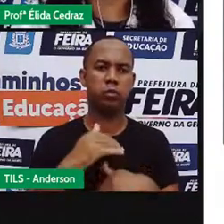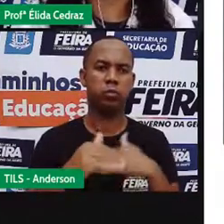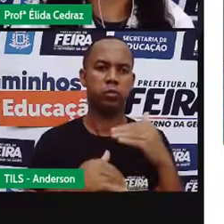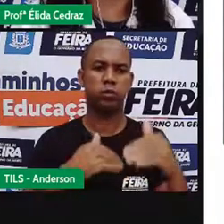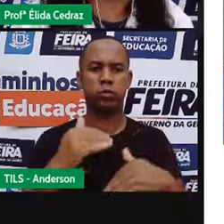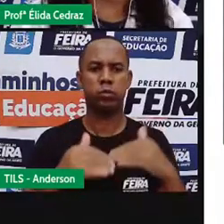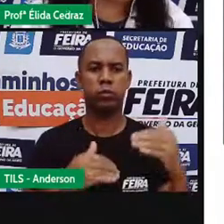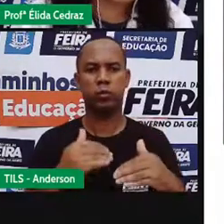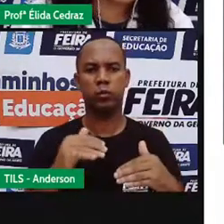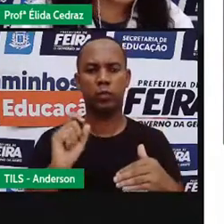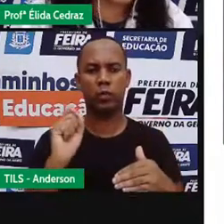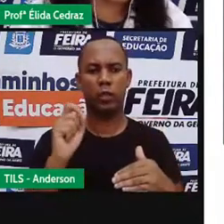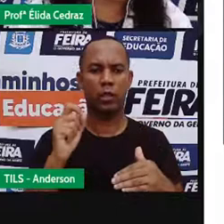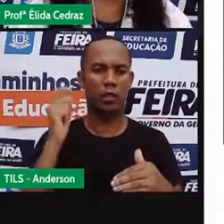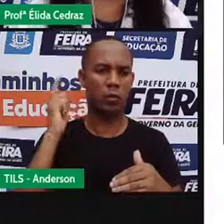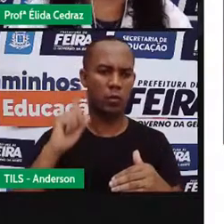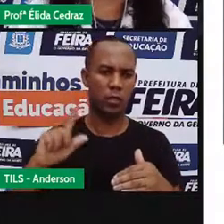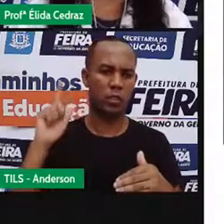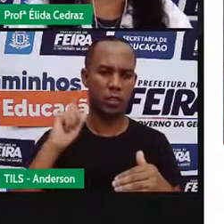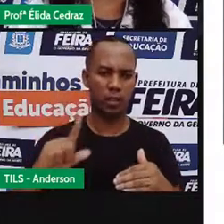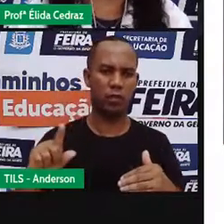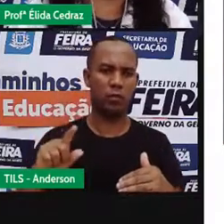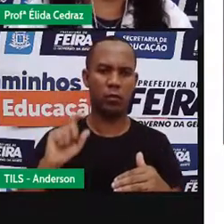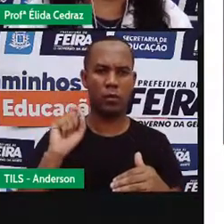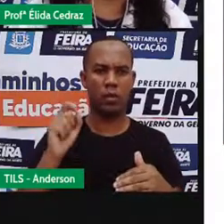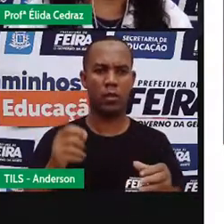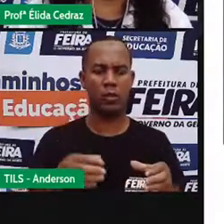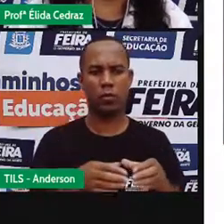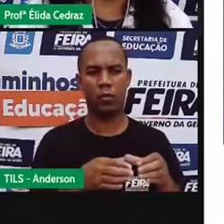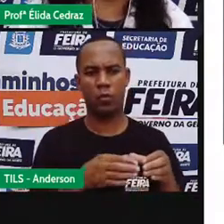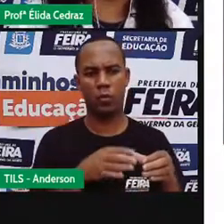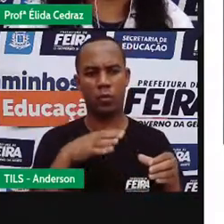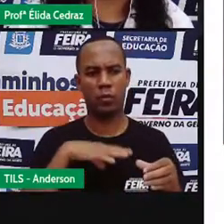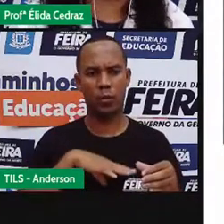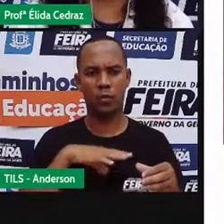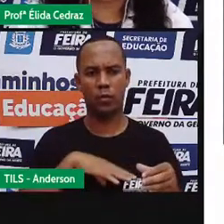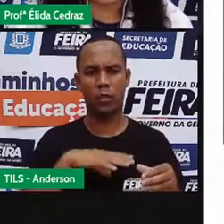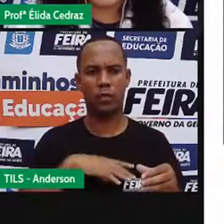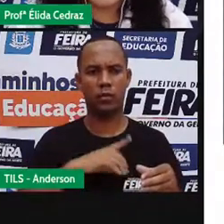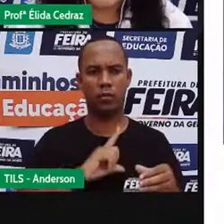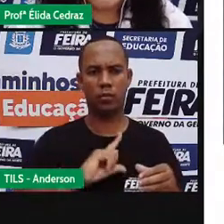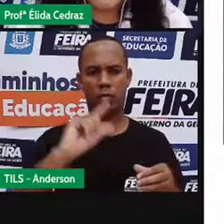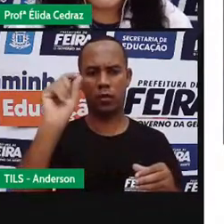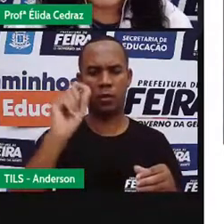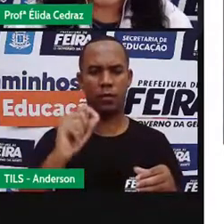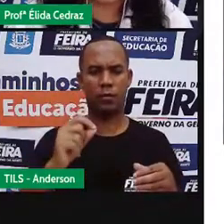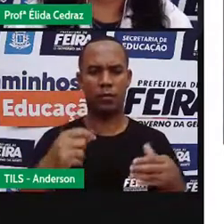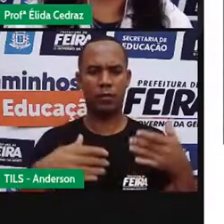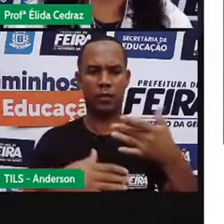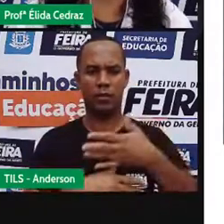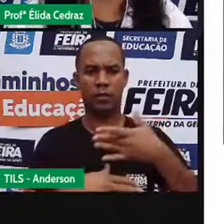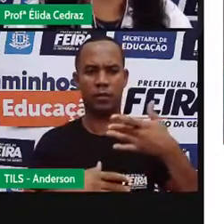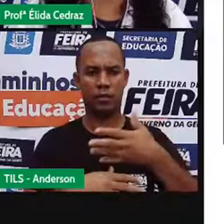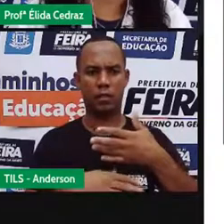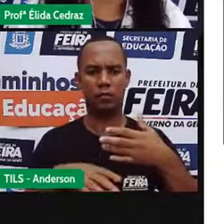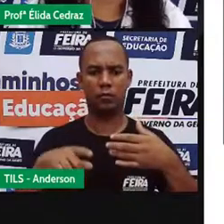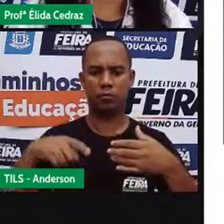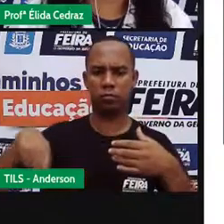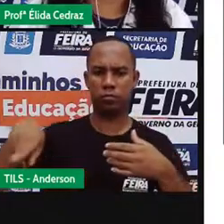1823 é que realmente os portugueses foram expulsos daqui. As cidades baianas do